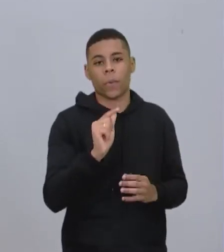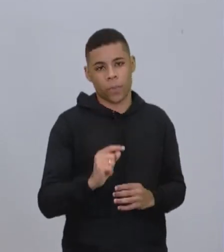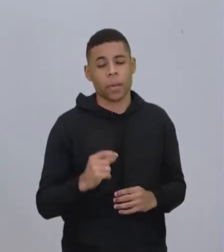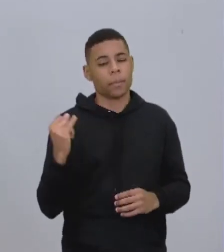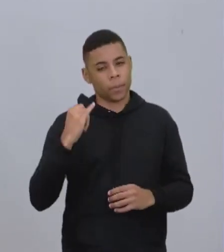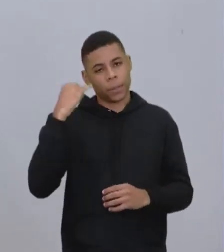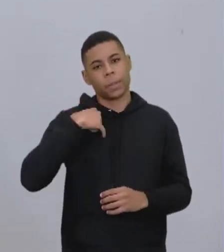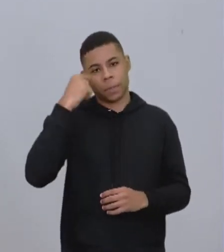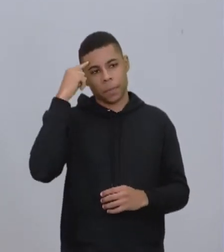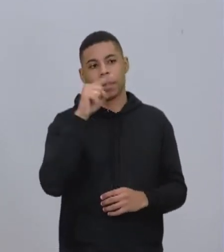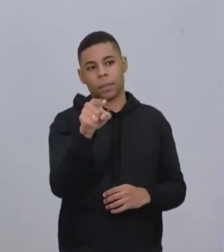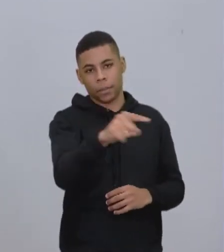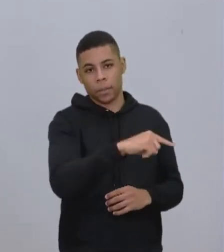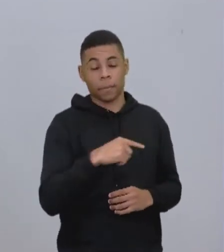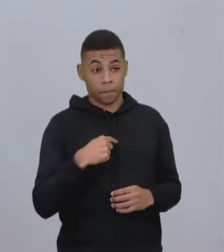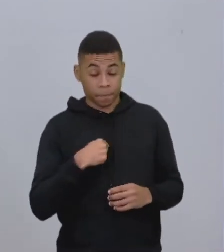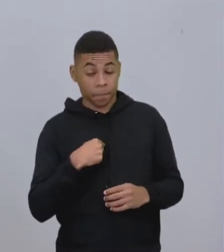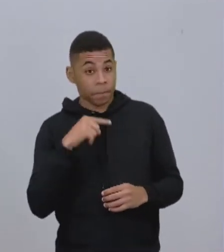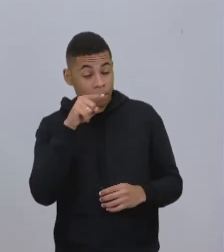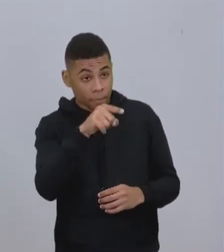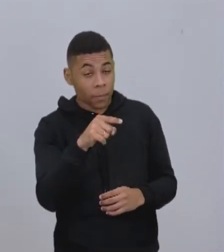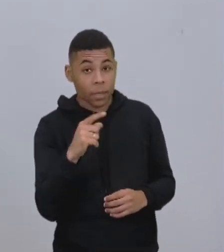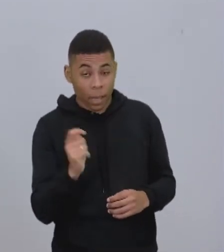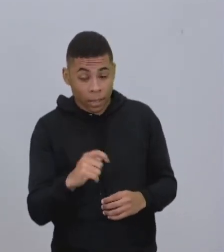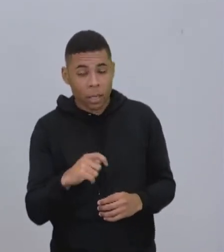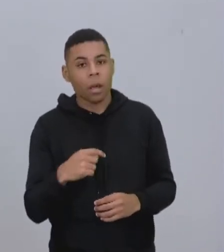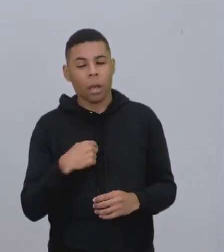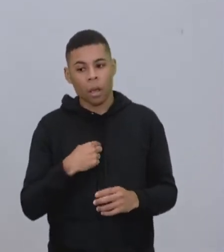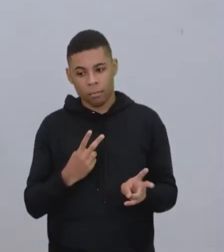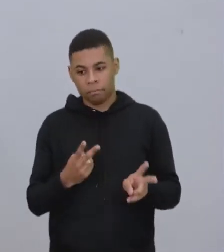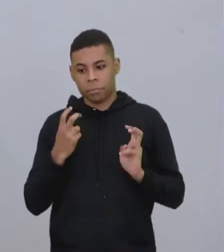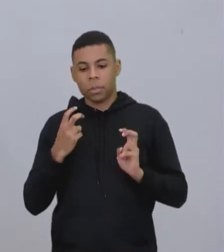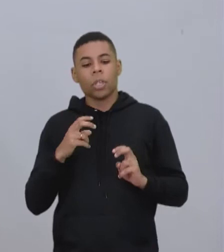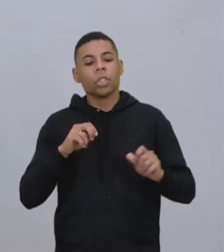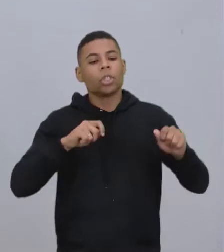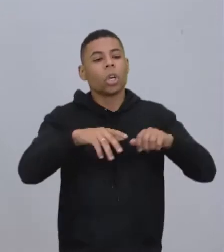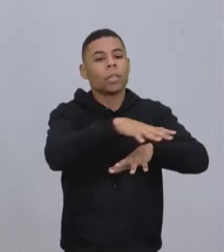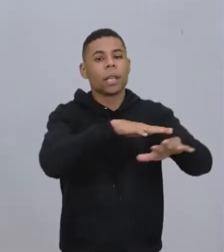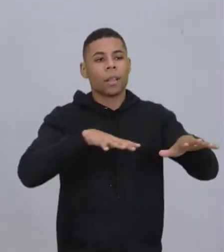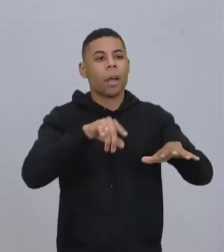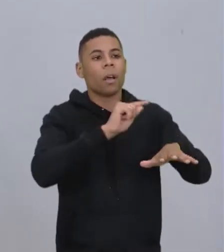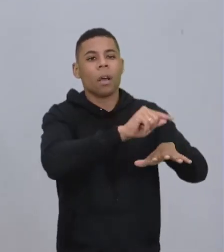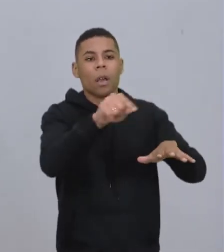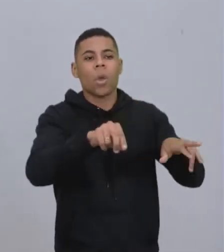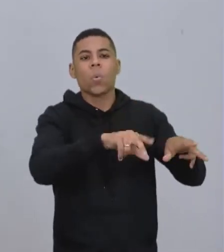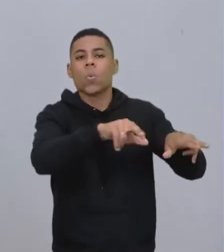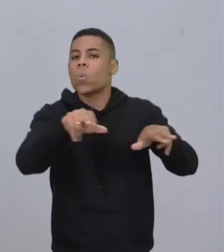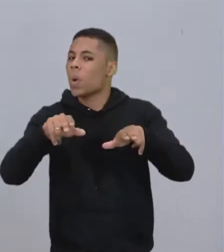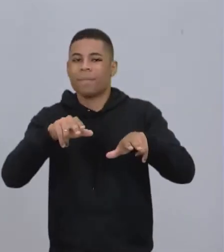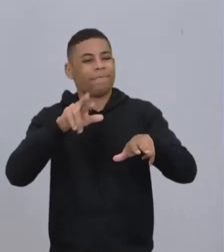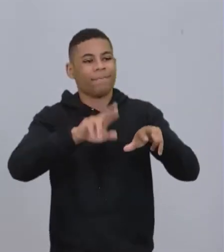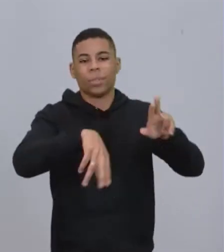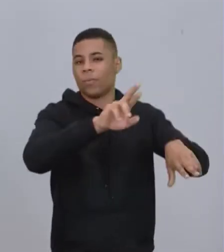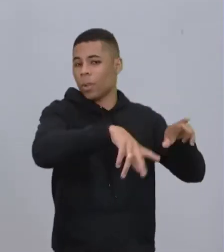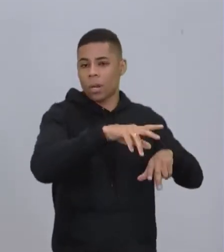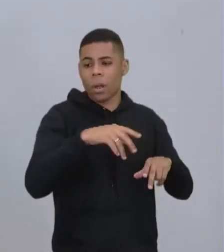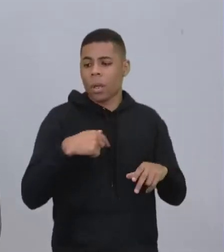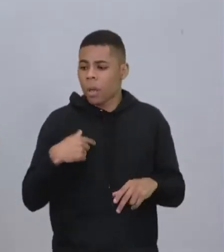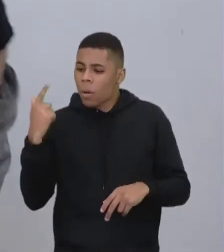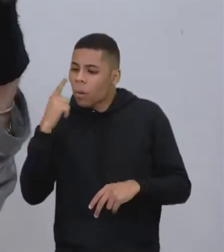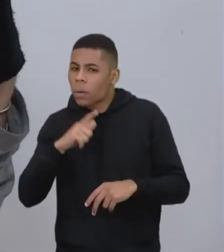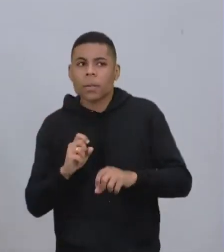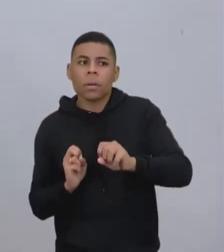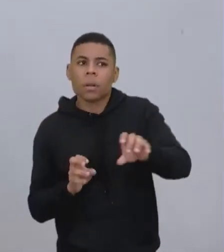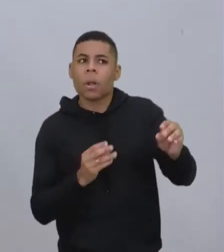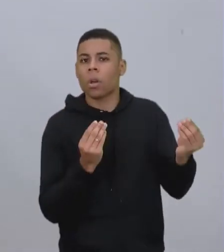eu penso nisso, a gente percebe que a sociedade ela é muito diversificada. Então, como é que eu vou atender a todos? Então, a gente parte do